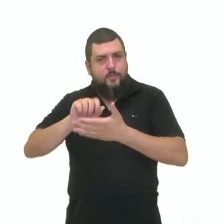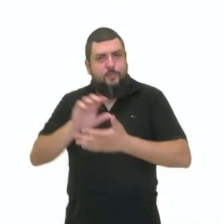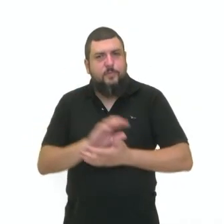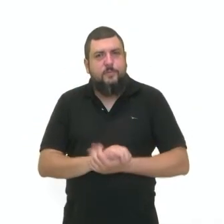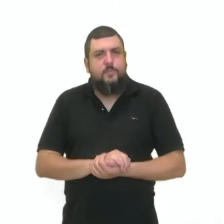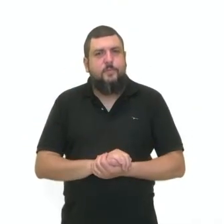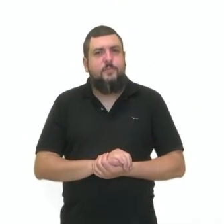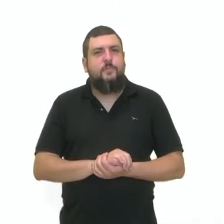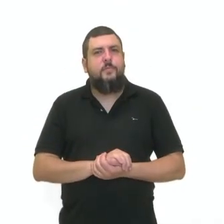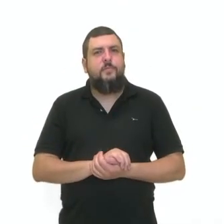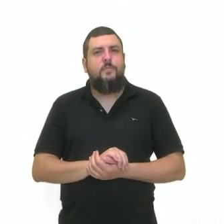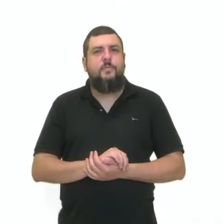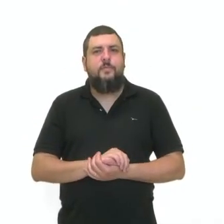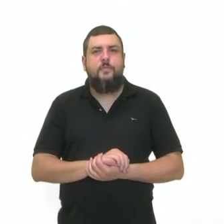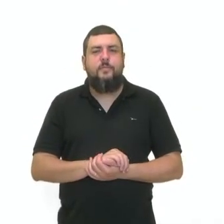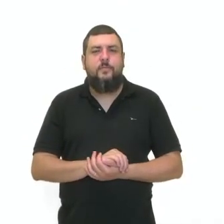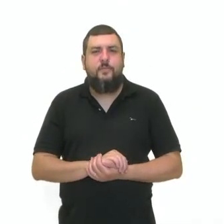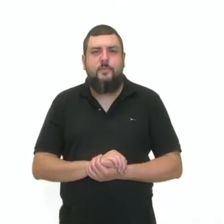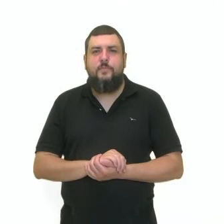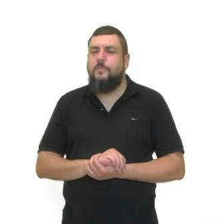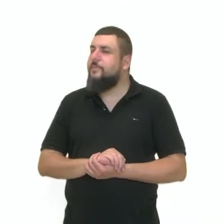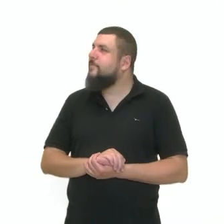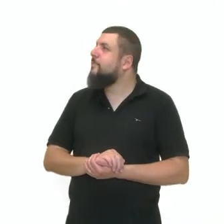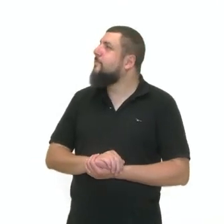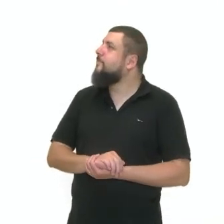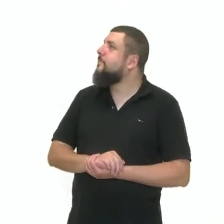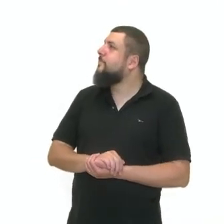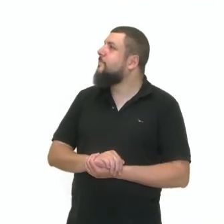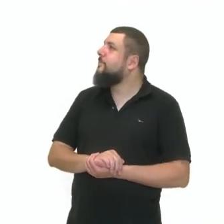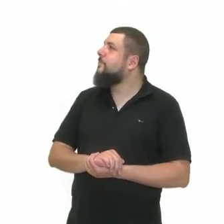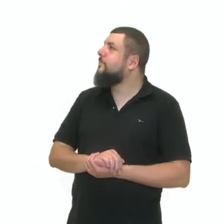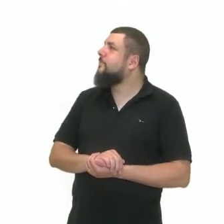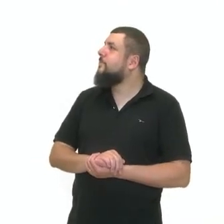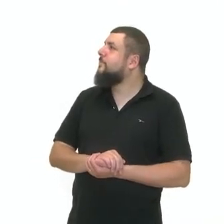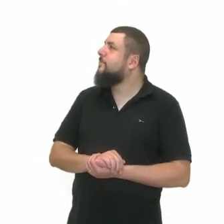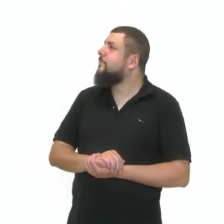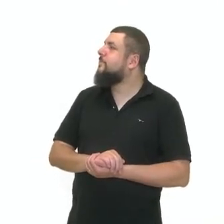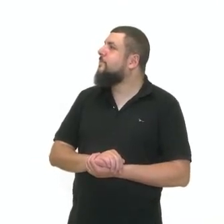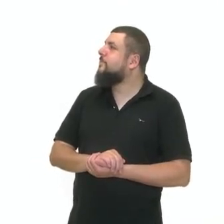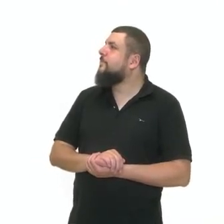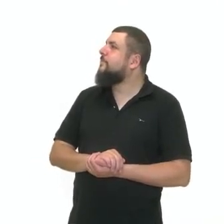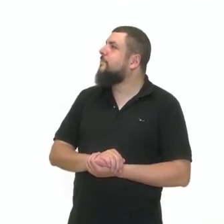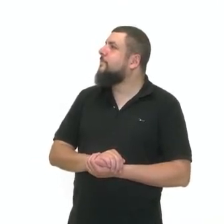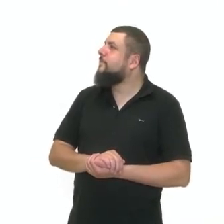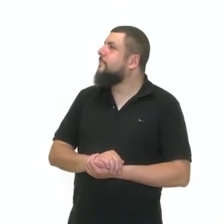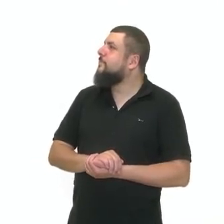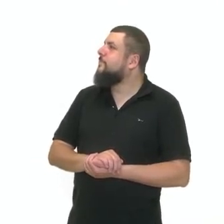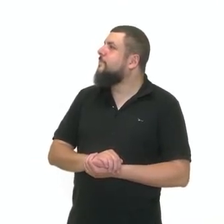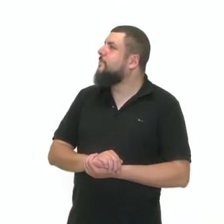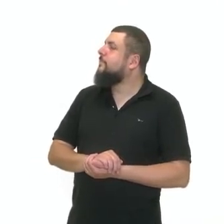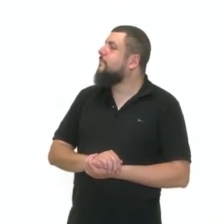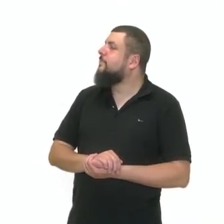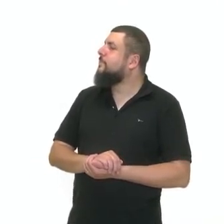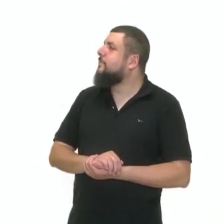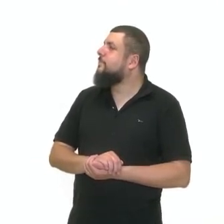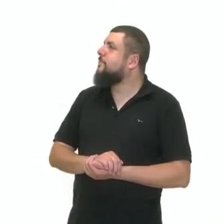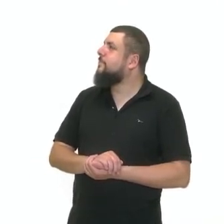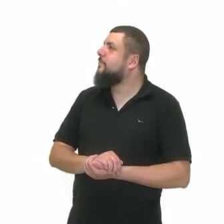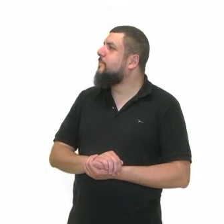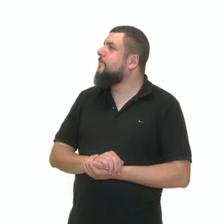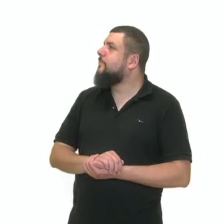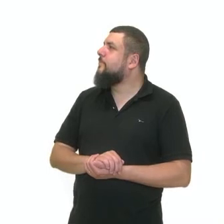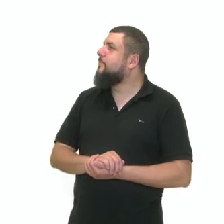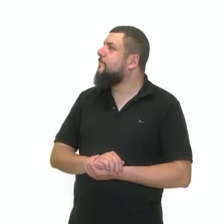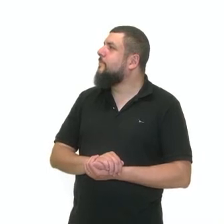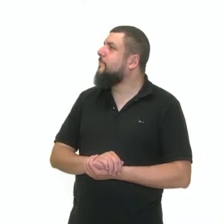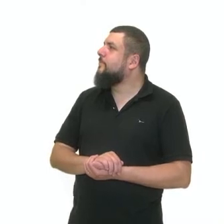Flores, esta ciranda de tantas cores, vem nos aliviar as dores, os maus olhados, os